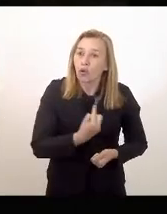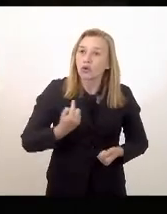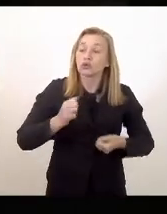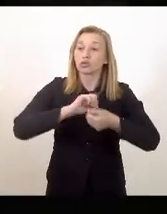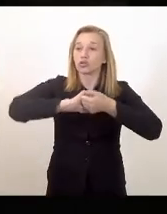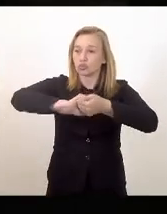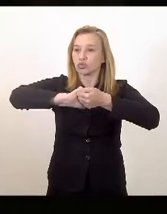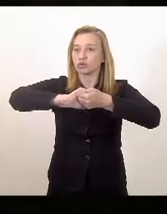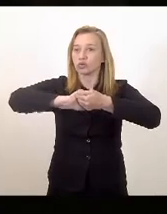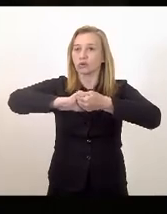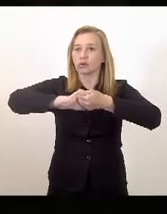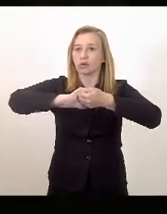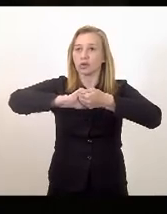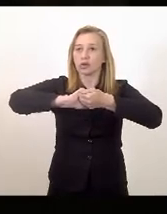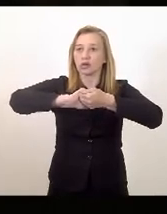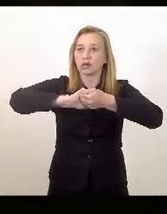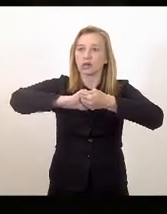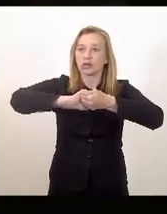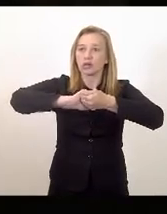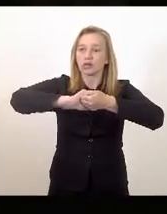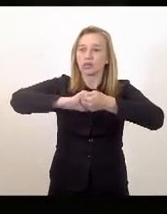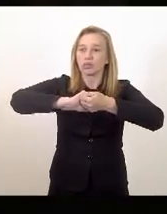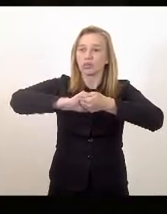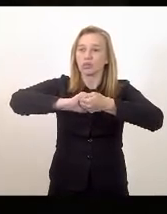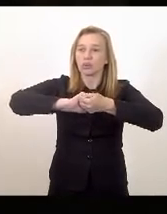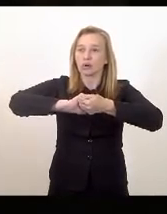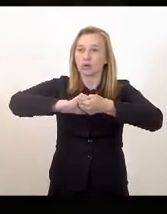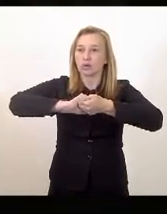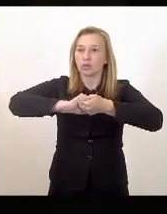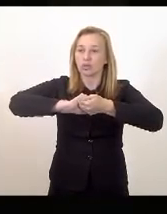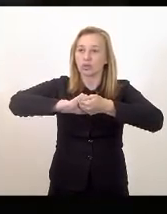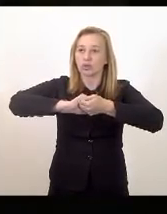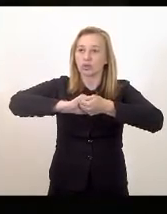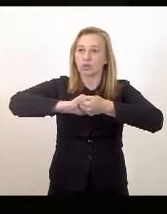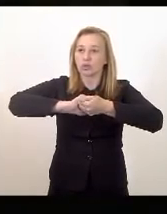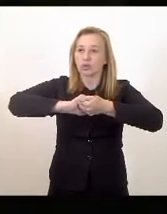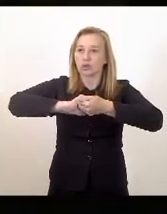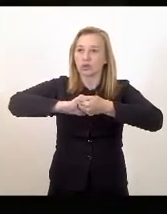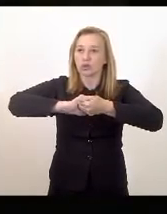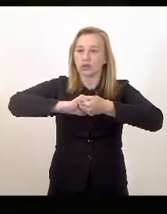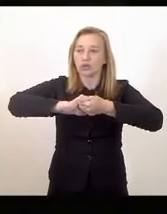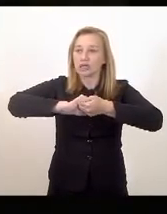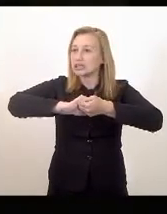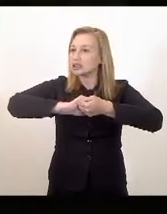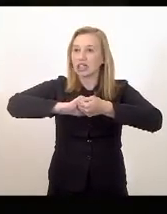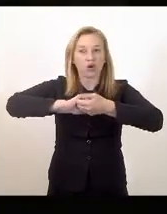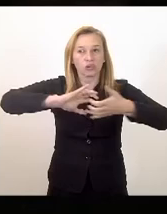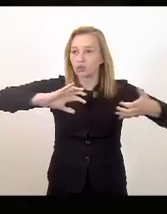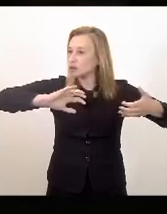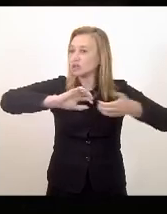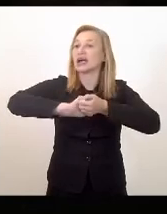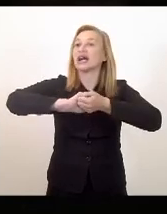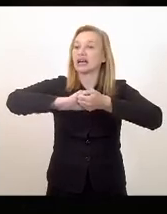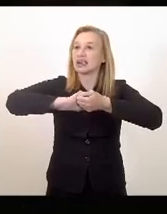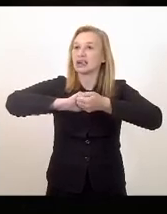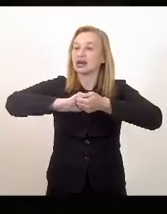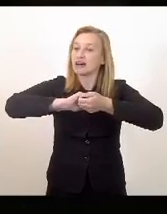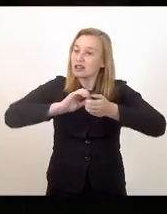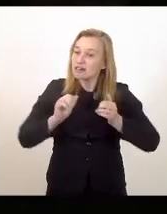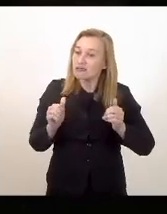as nossas mãos. Ninguém soltar a mão de ninguém. E ir para o enfrentamento.